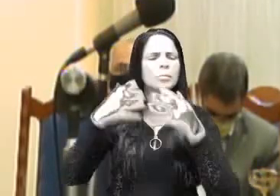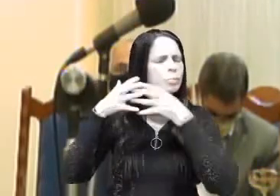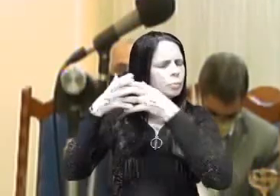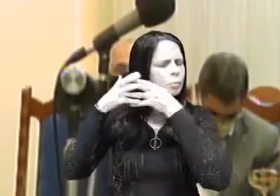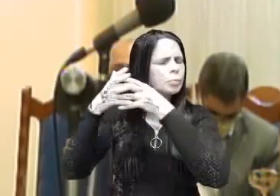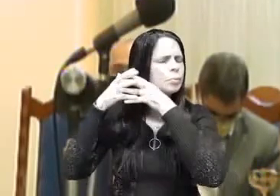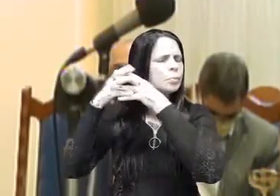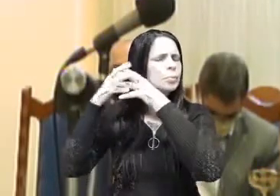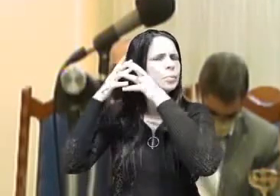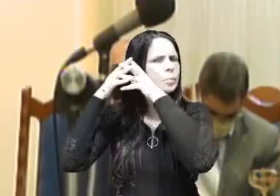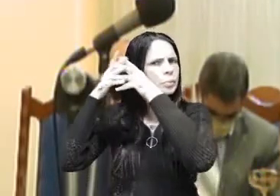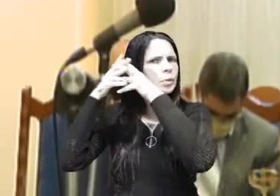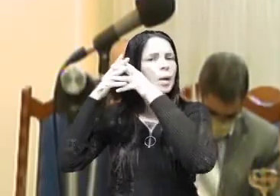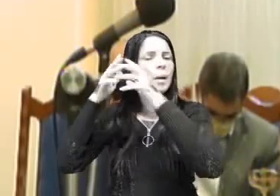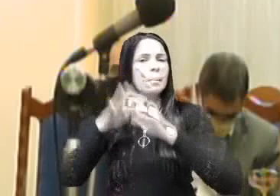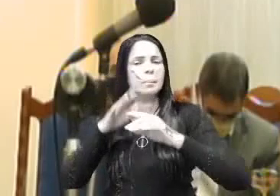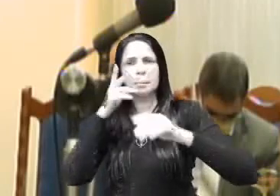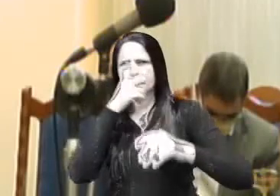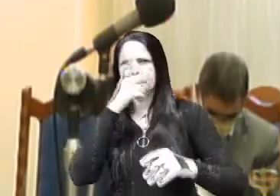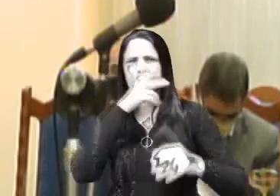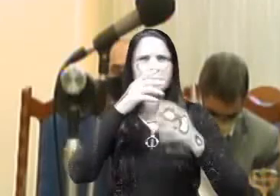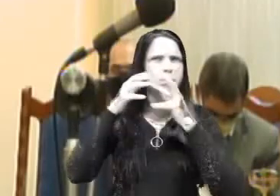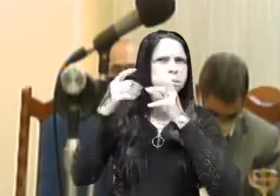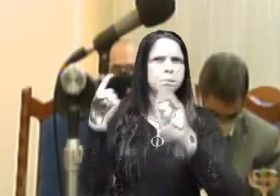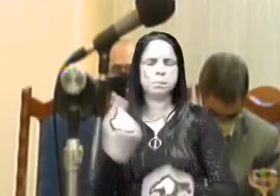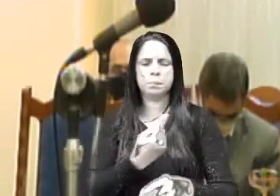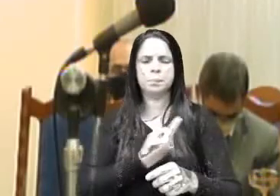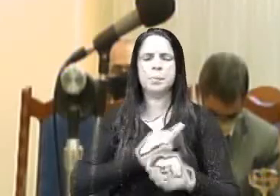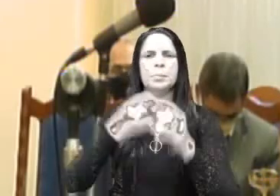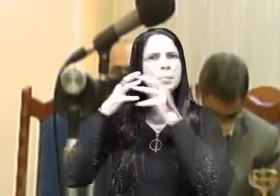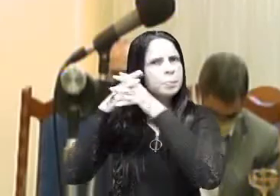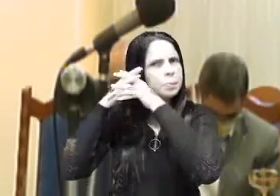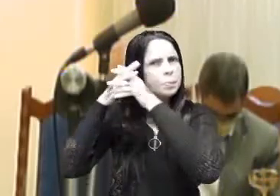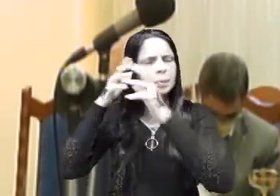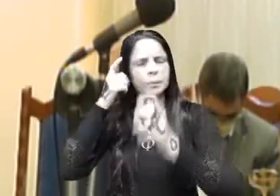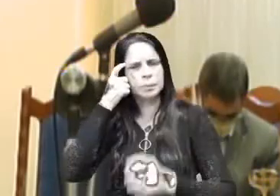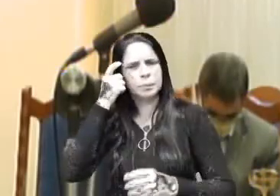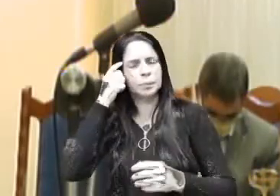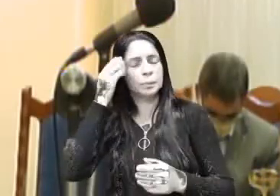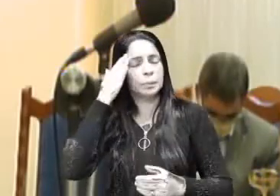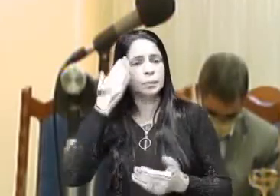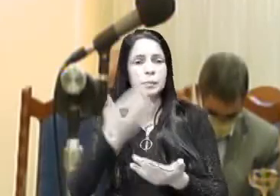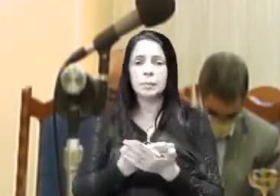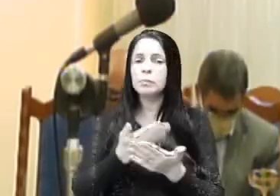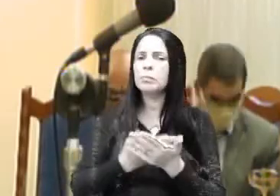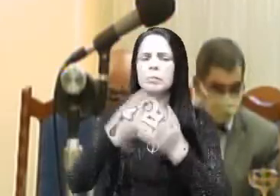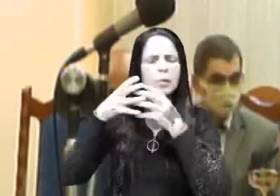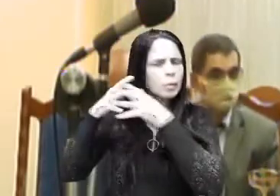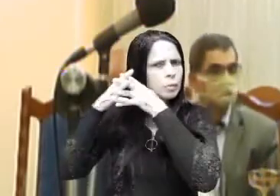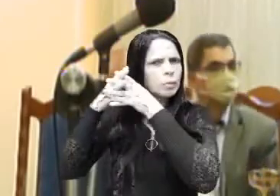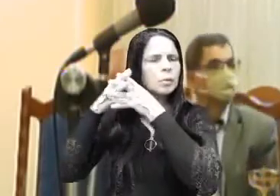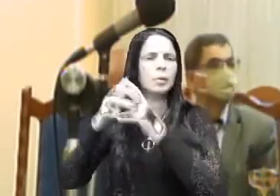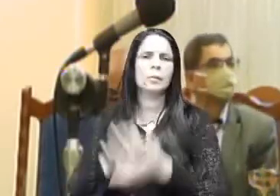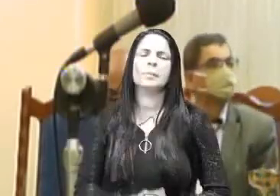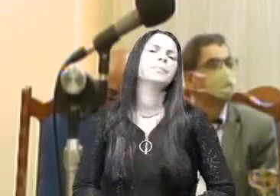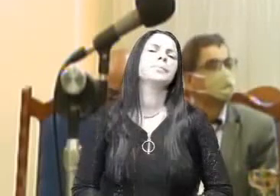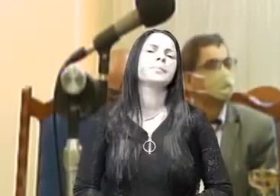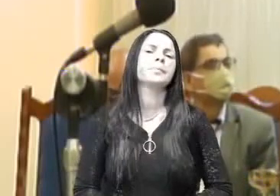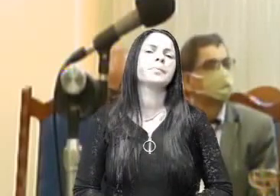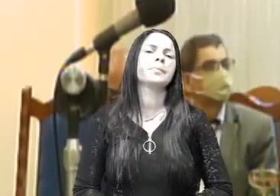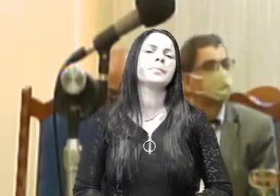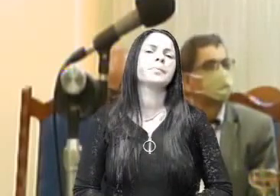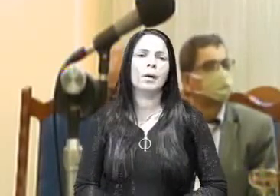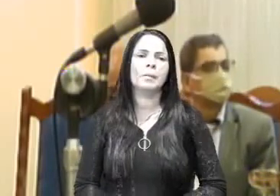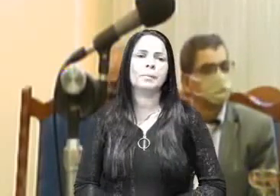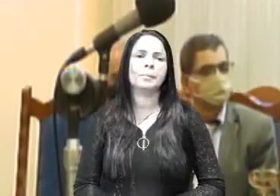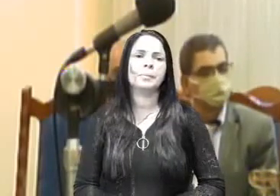meditando, e parece que quanto mais a gente medita, mais tem, o poço é fundo, a corda nossa é que é curta, né? Pequena, mas